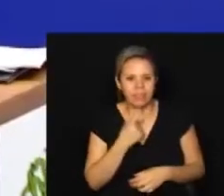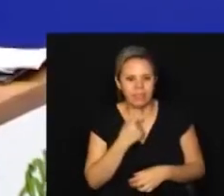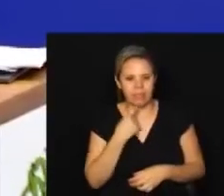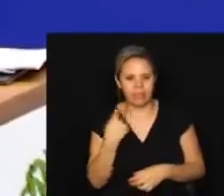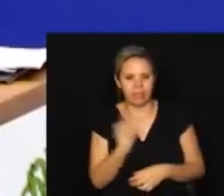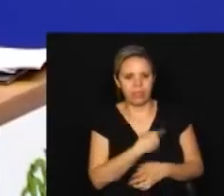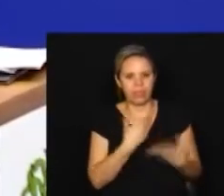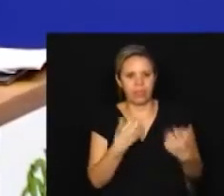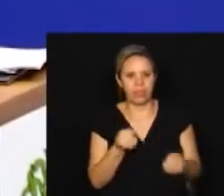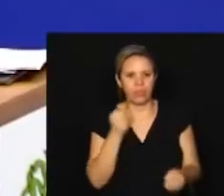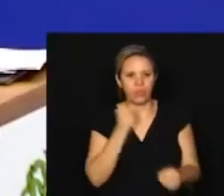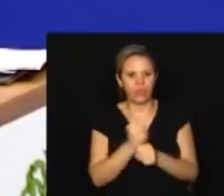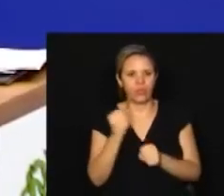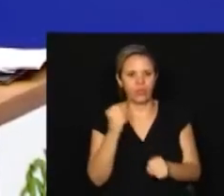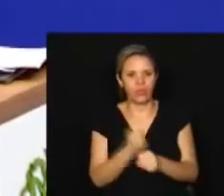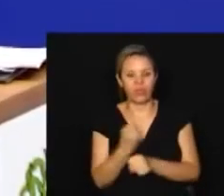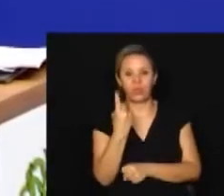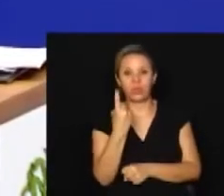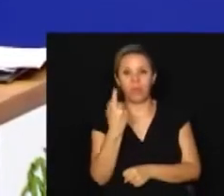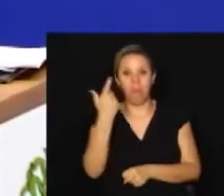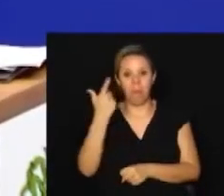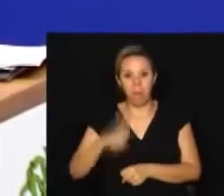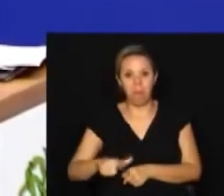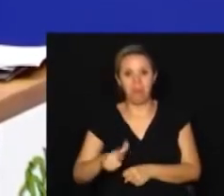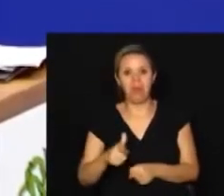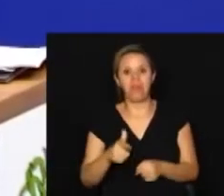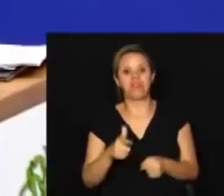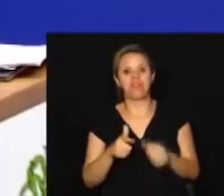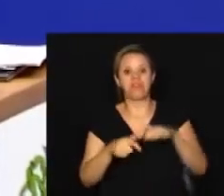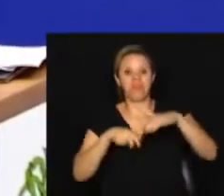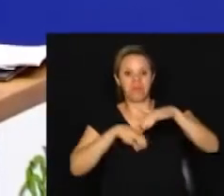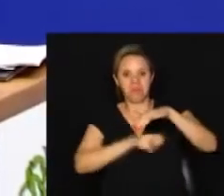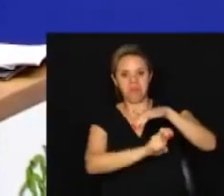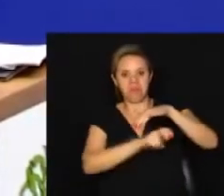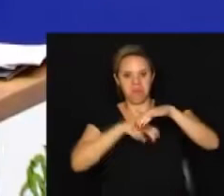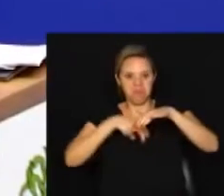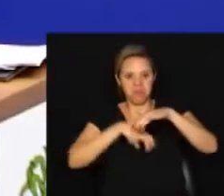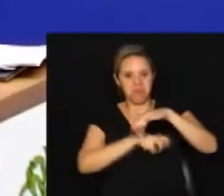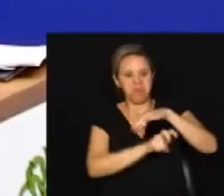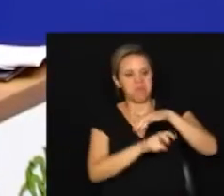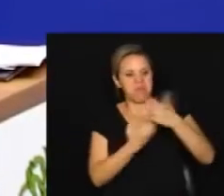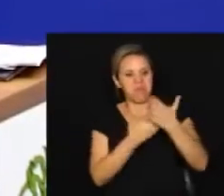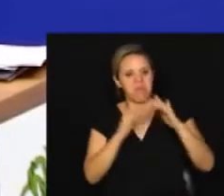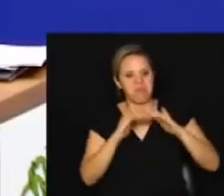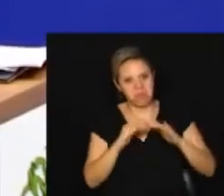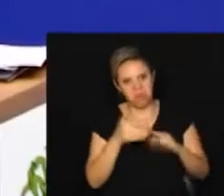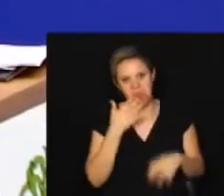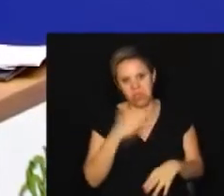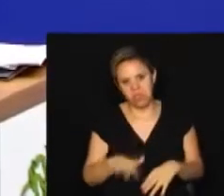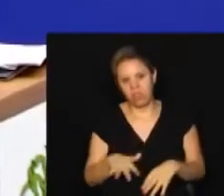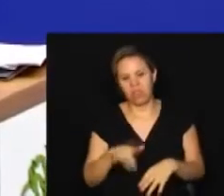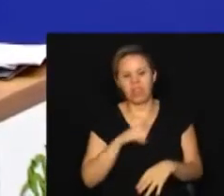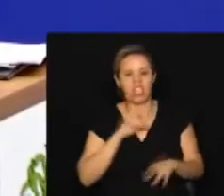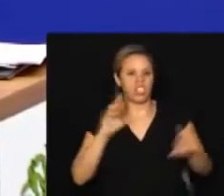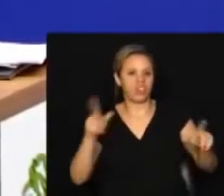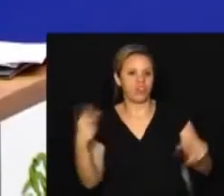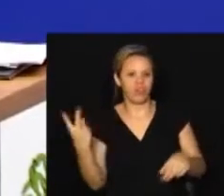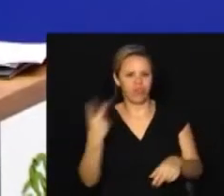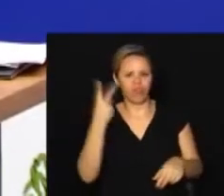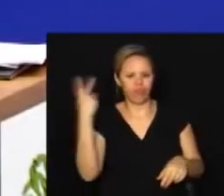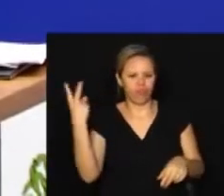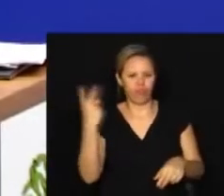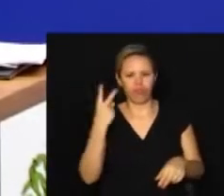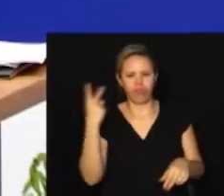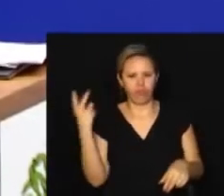Nós vamos construir mais uma creche. Dessa vez uma creche diferente, porque ela é uma creche que tem um valor